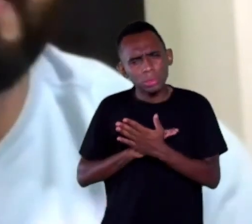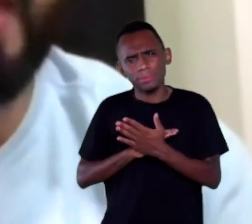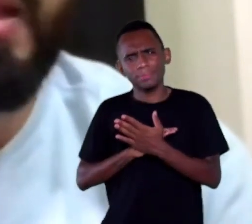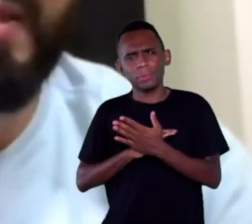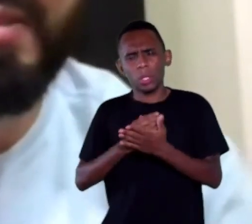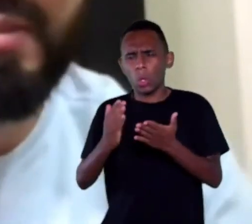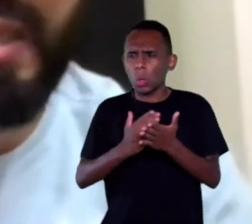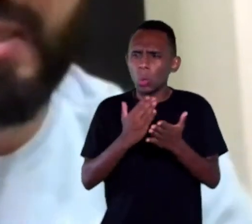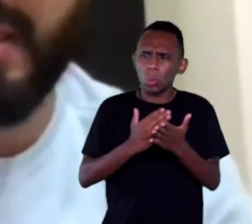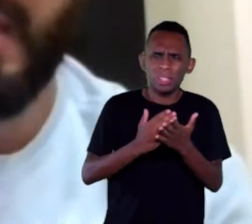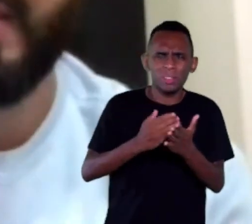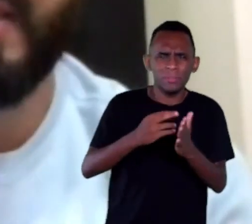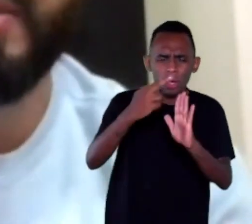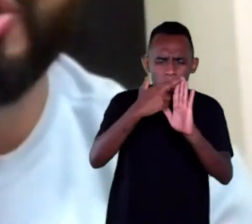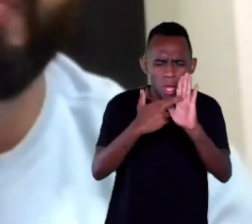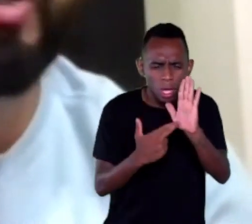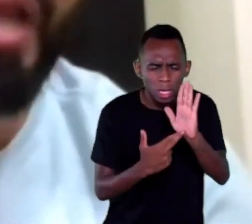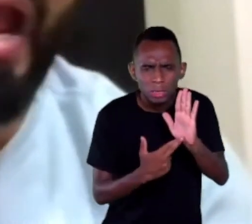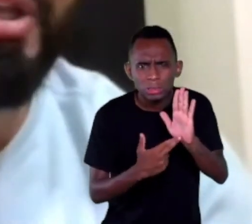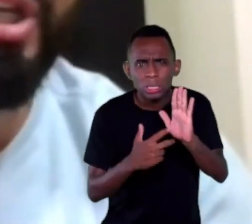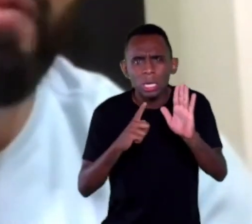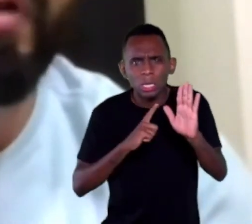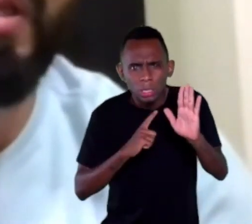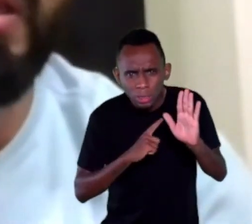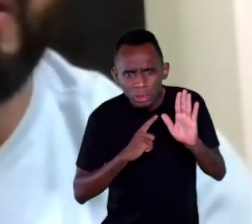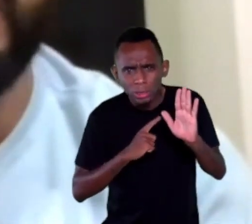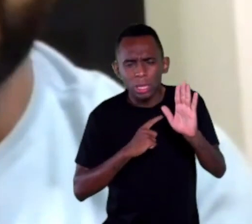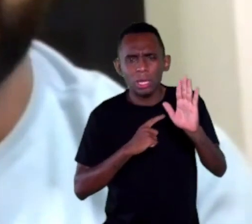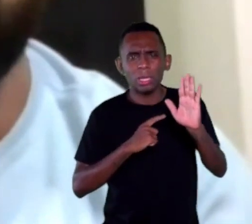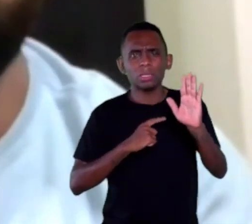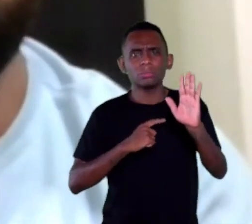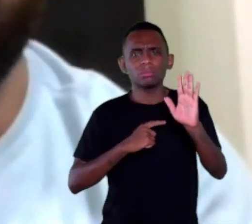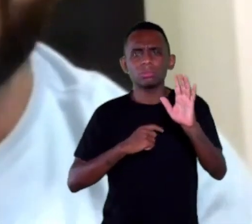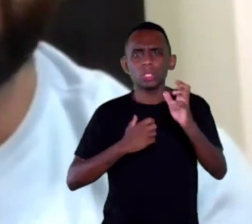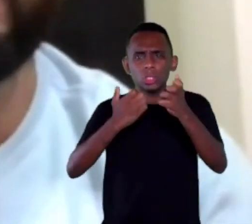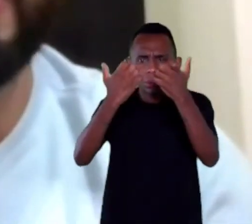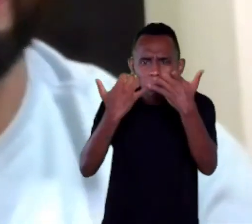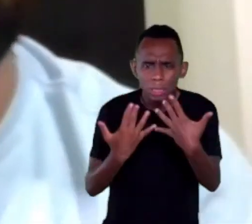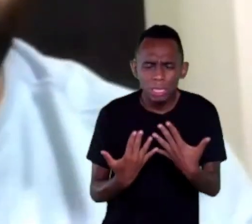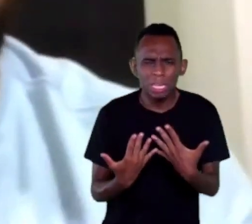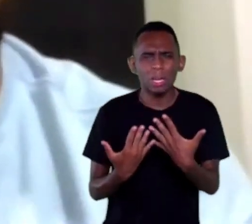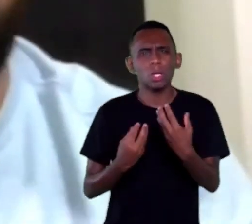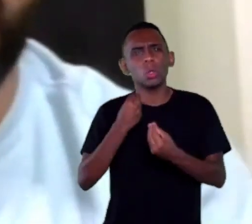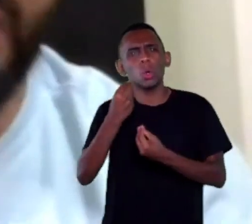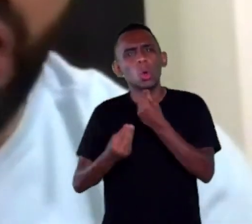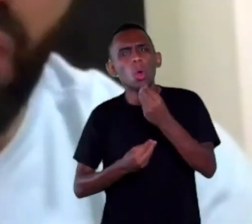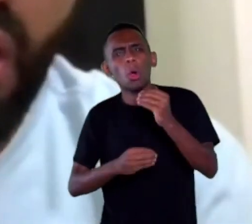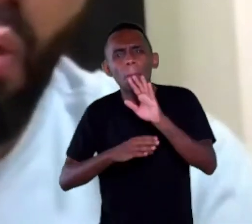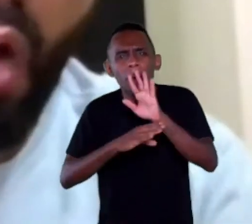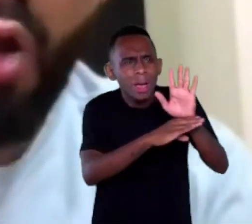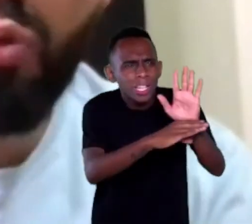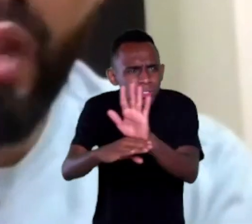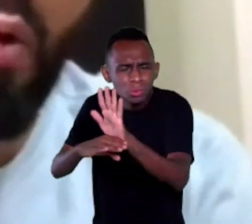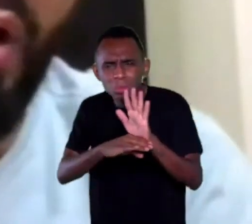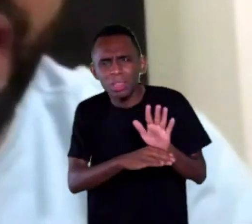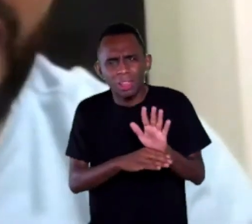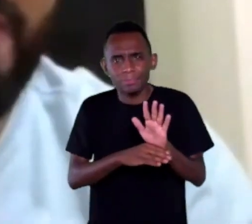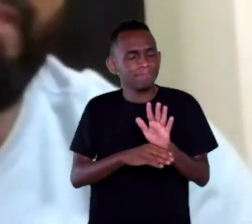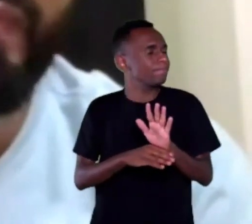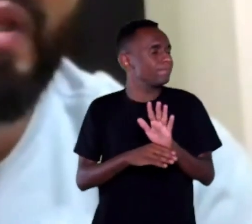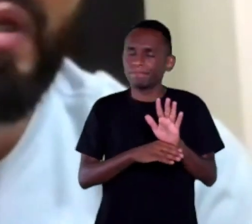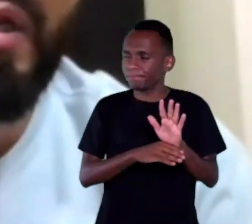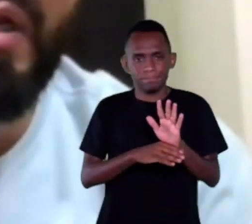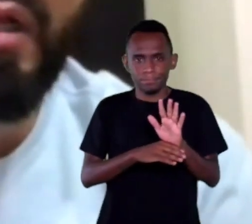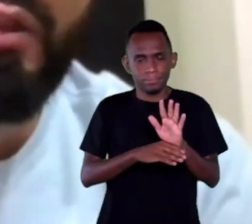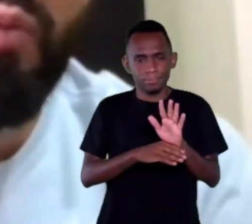tem receitas desse tipo de narrativa que vai poder te ajudar com alguma coisa. Não, o alto é com